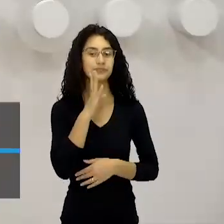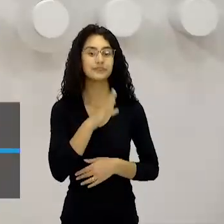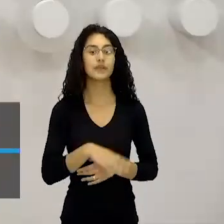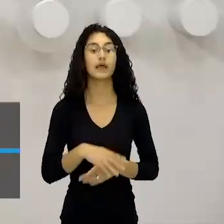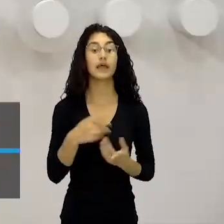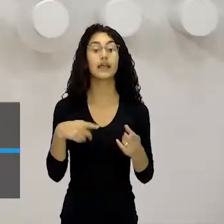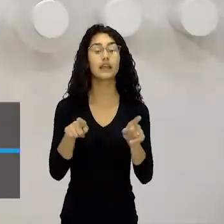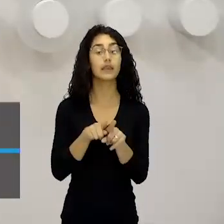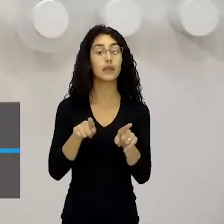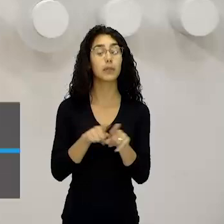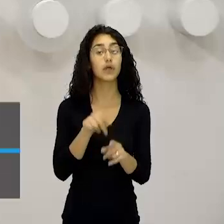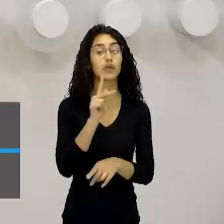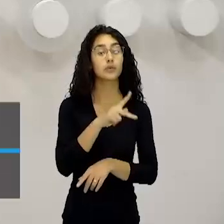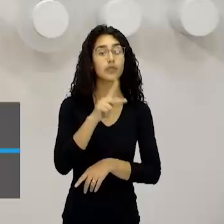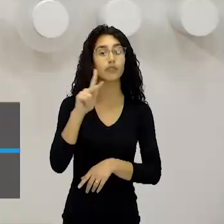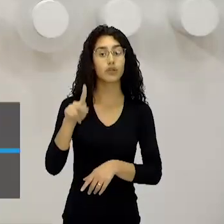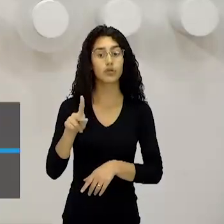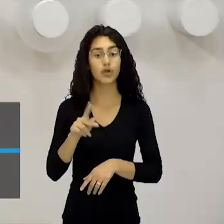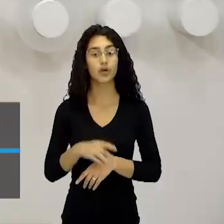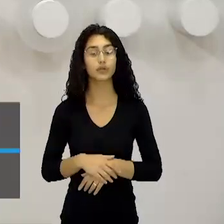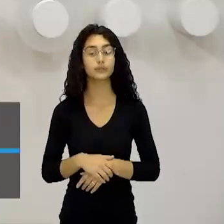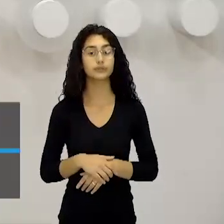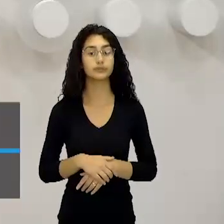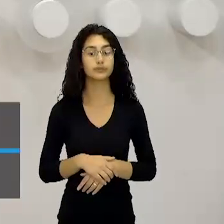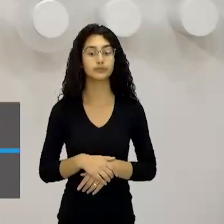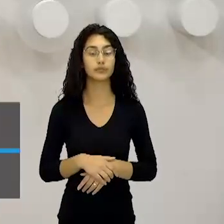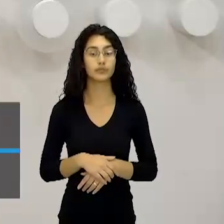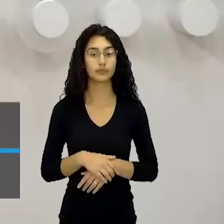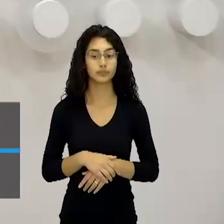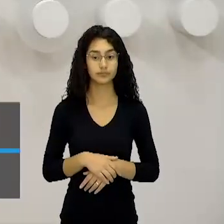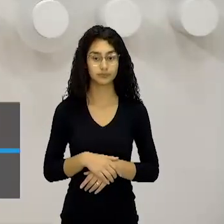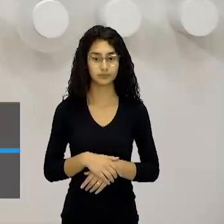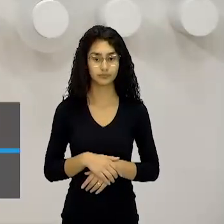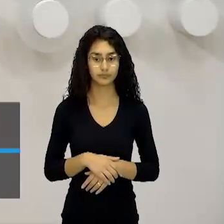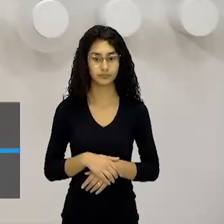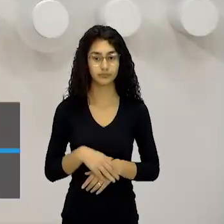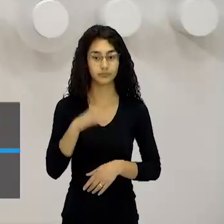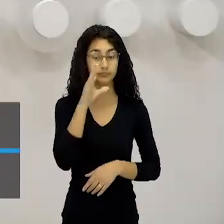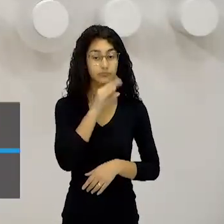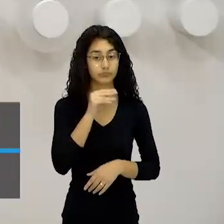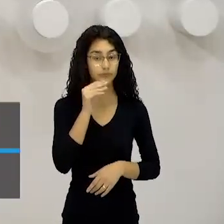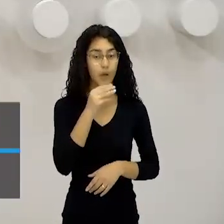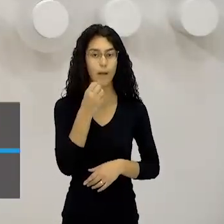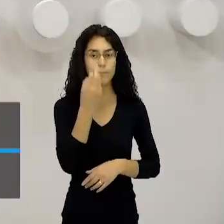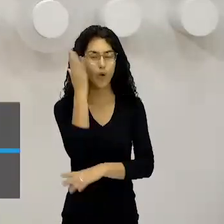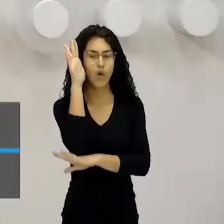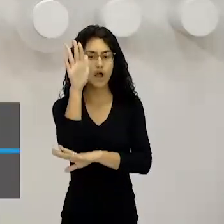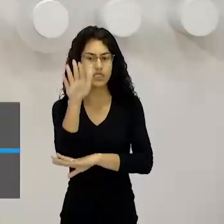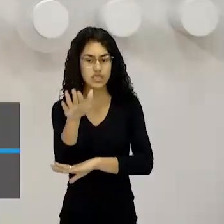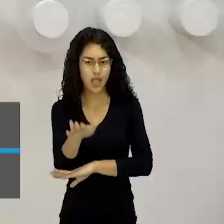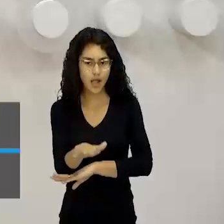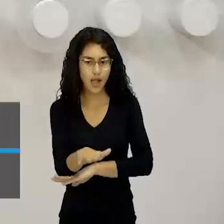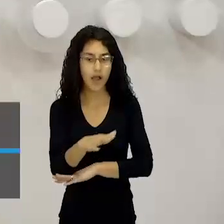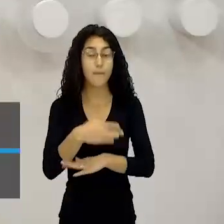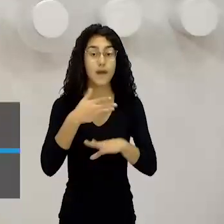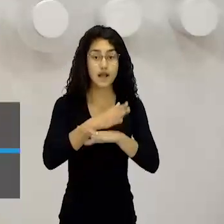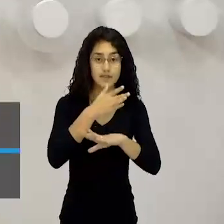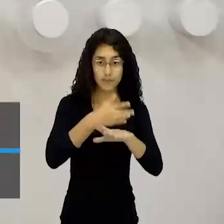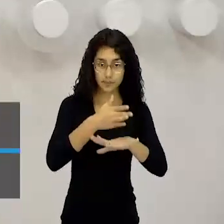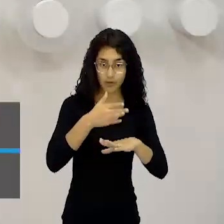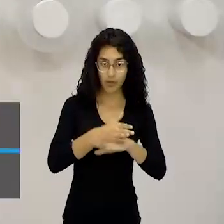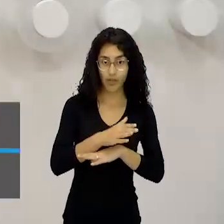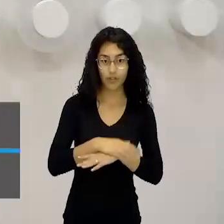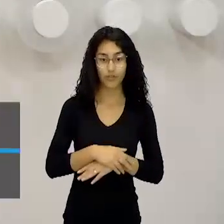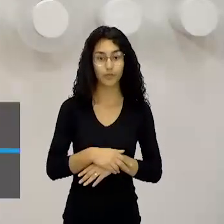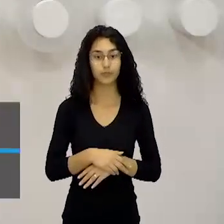E aí a gente tem aqui os professores que estão comentando, dando boa tarde, que estão